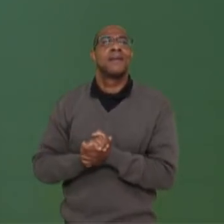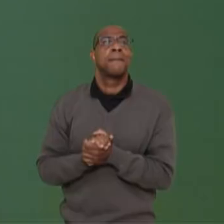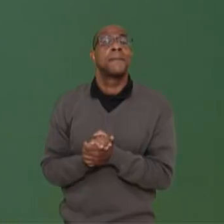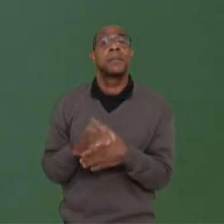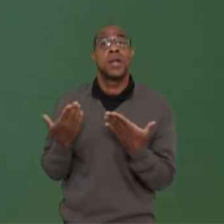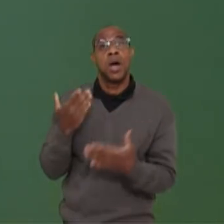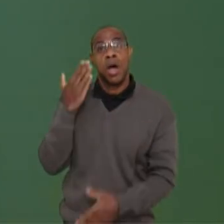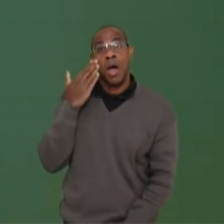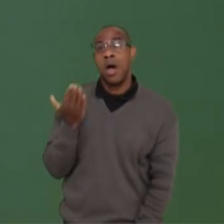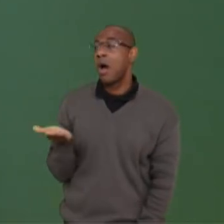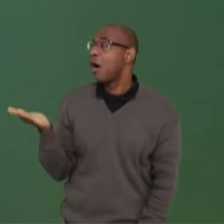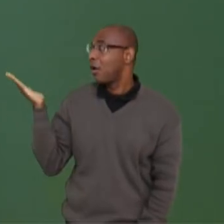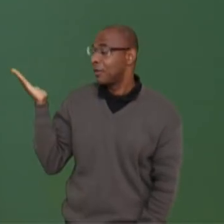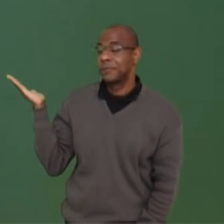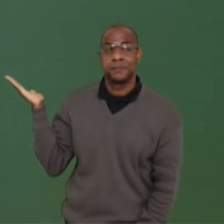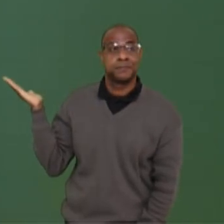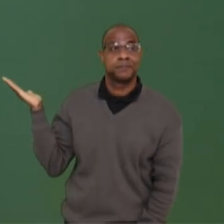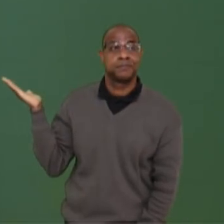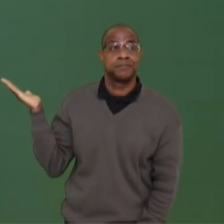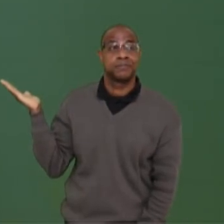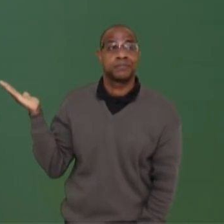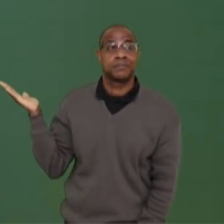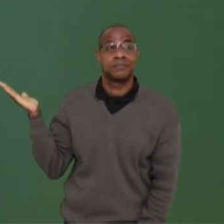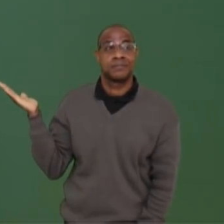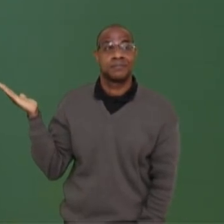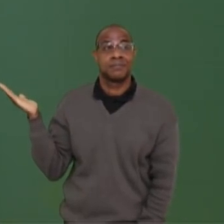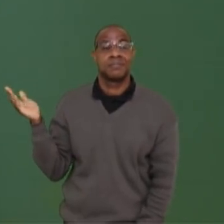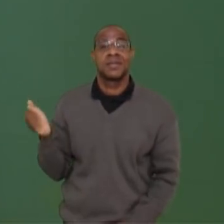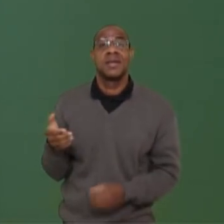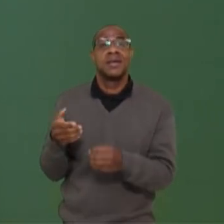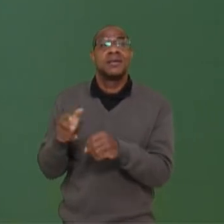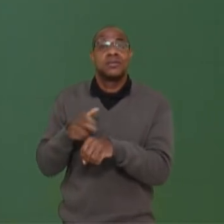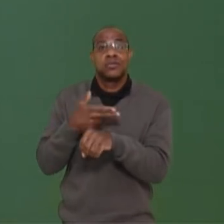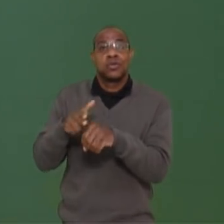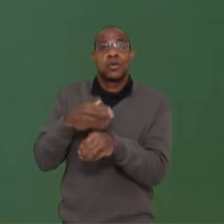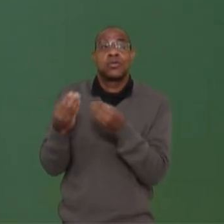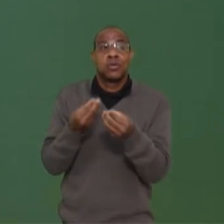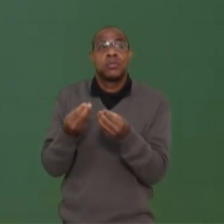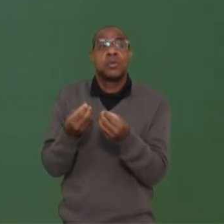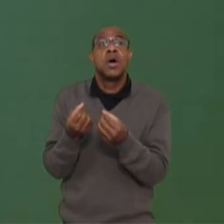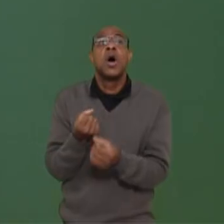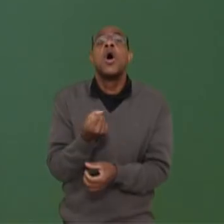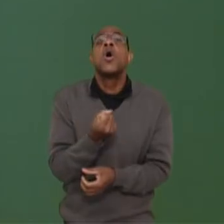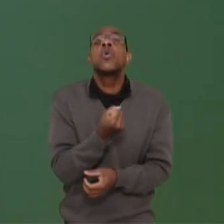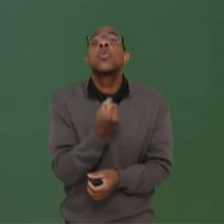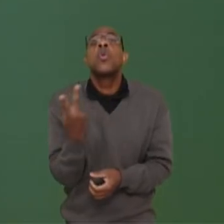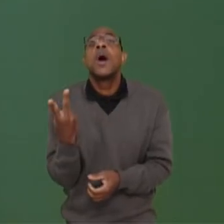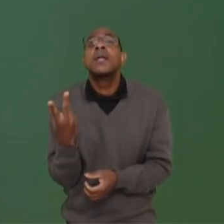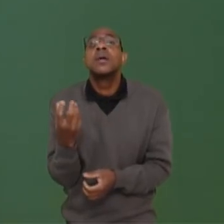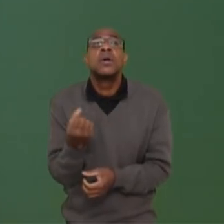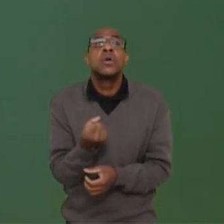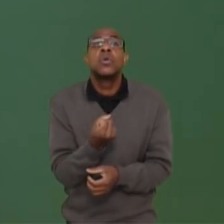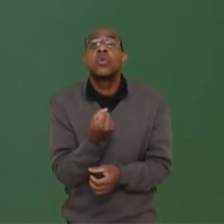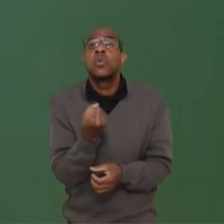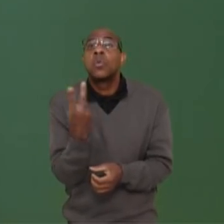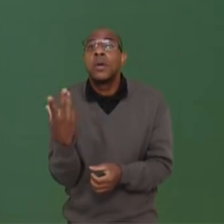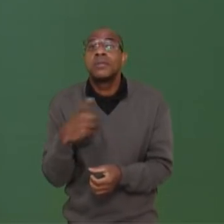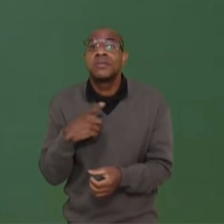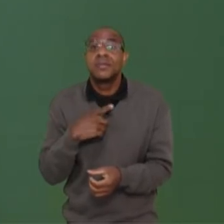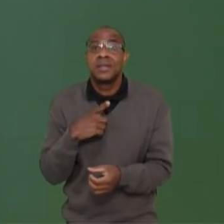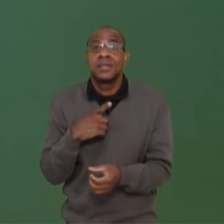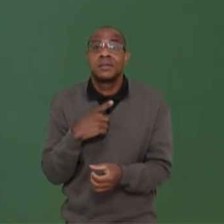Então, olha só. O sorvete com calda de chocolate, eu preciso primeiro saber quantas opções de sorvete de calda de chocolate eu